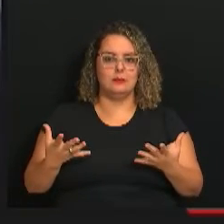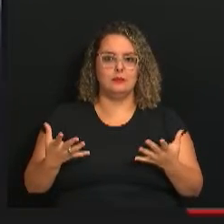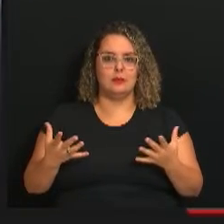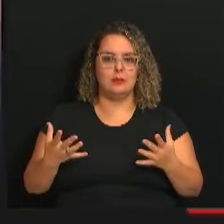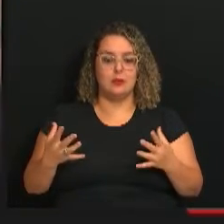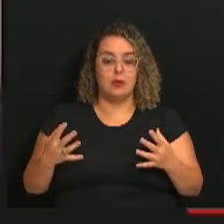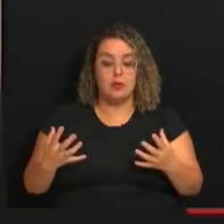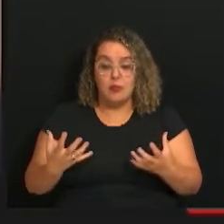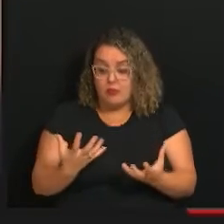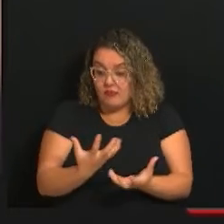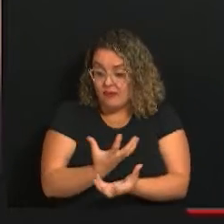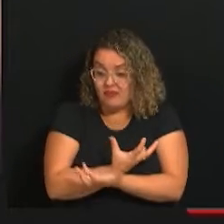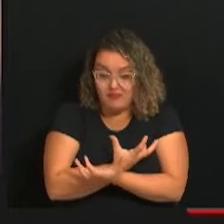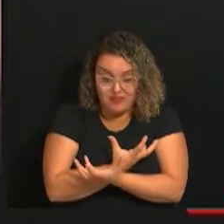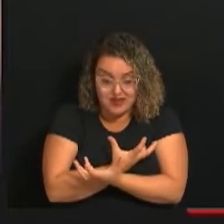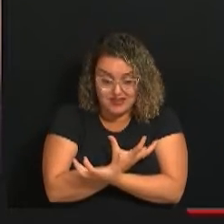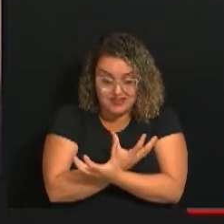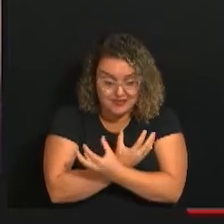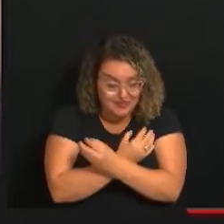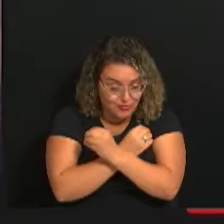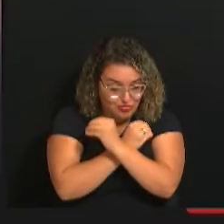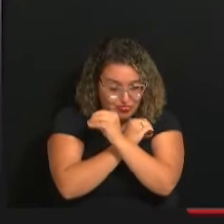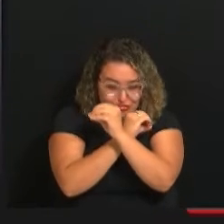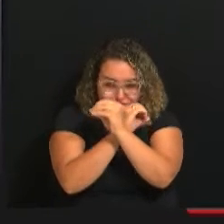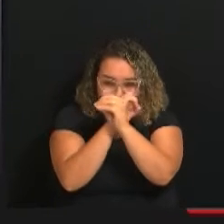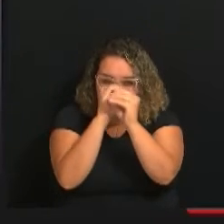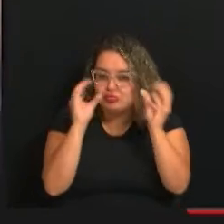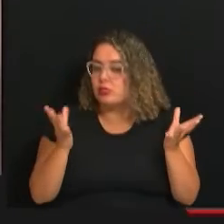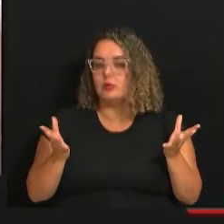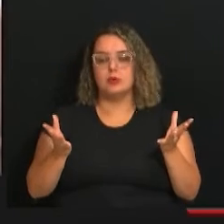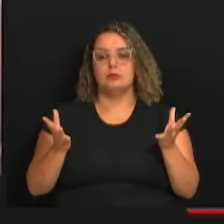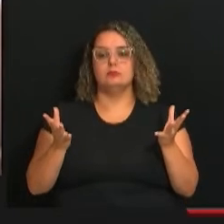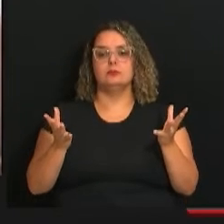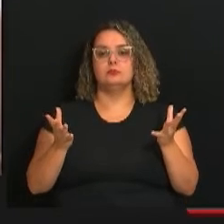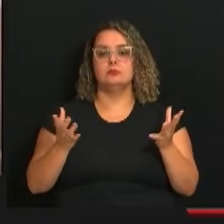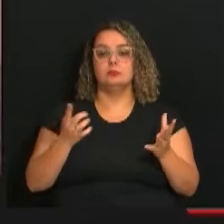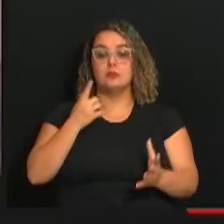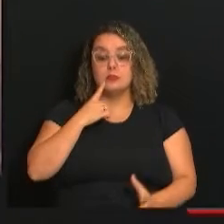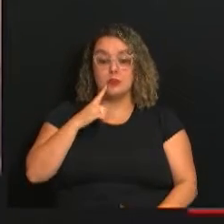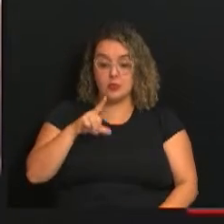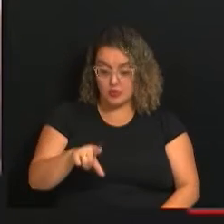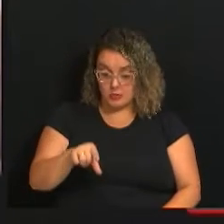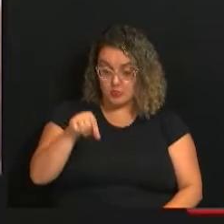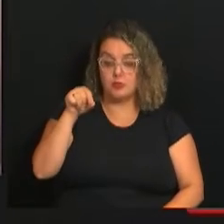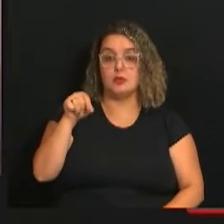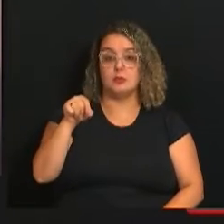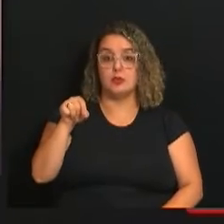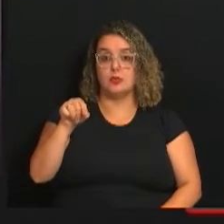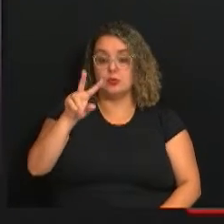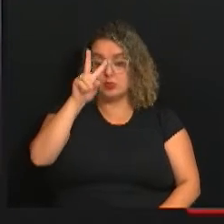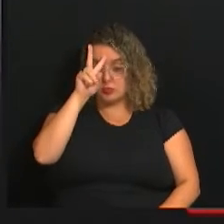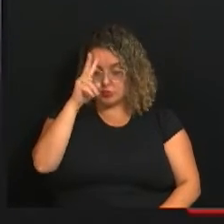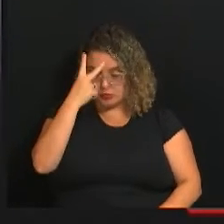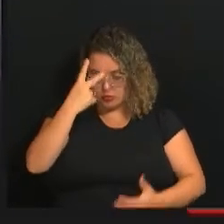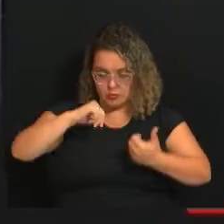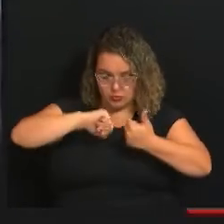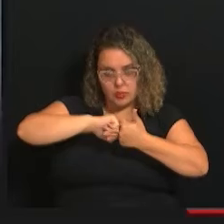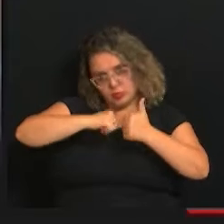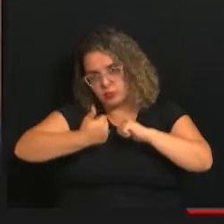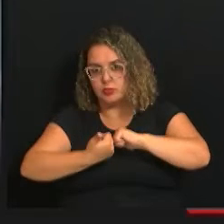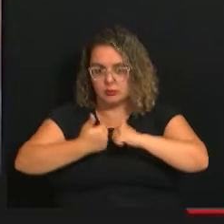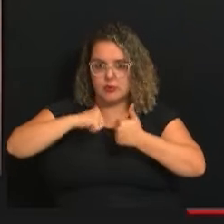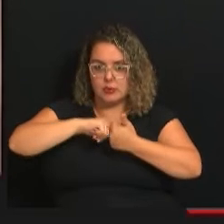Então, depois que eu consegui sair desse estado, que eu consegui melhorar, que eu consegui retomar minha vida, eu